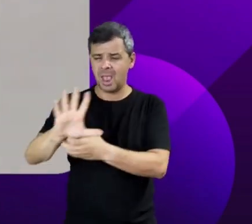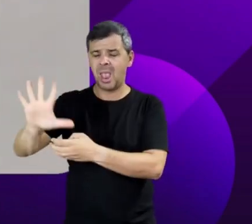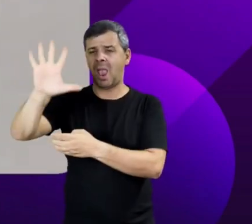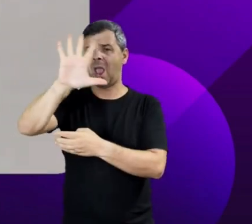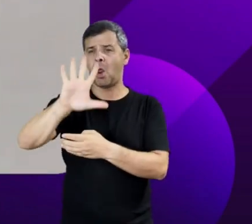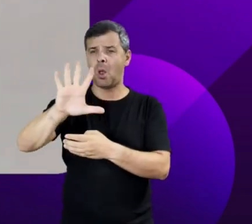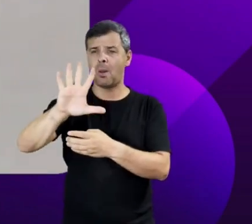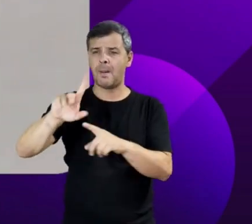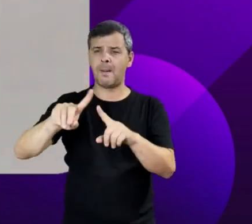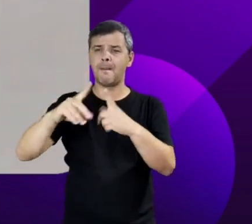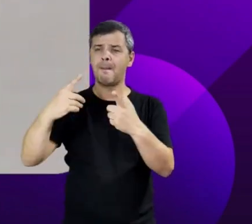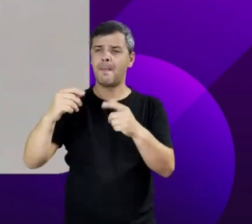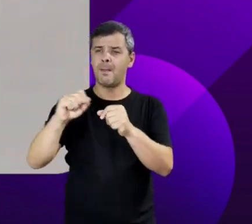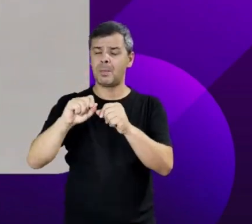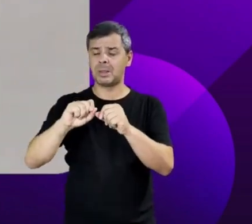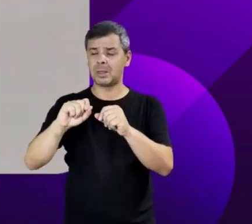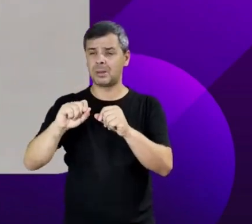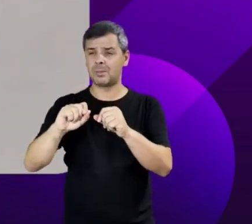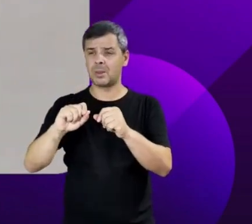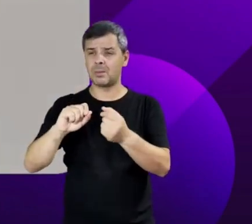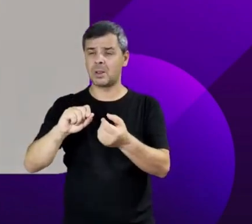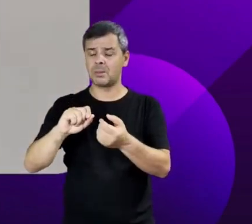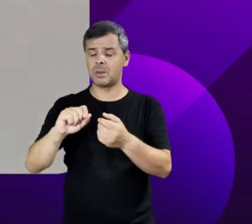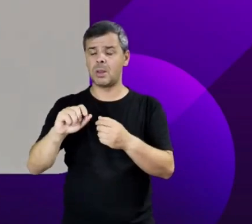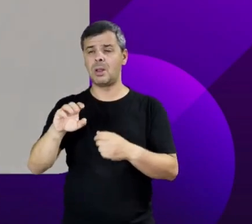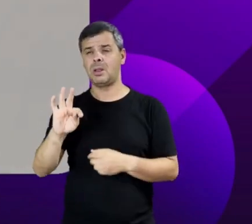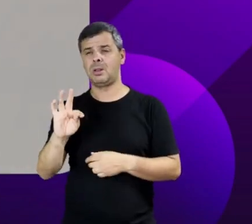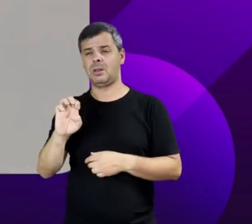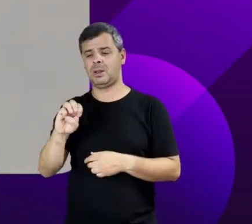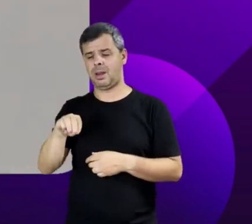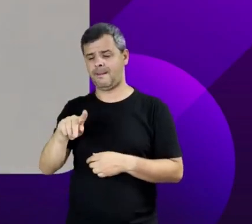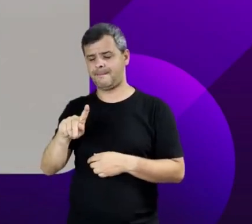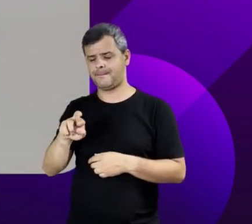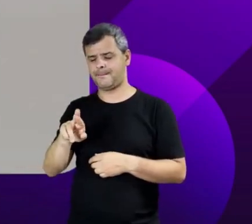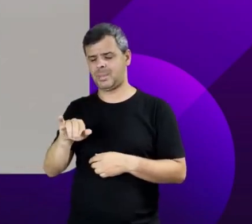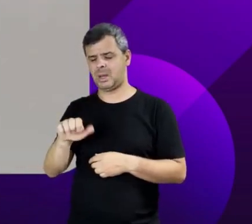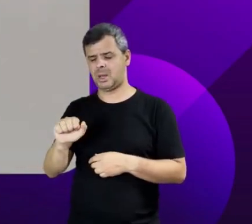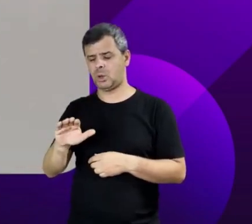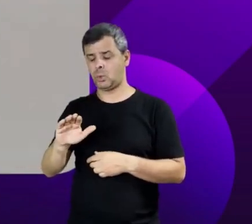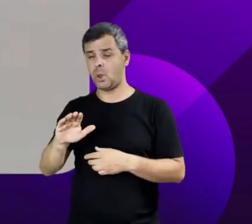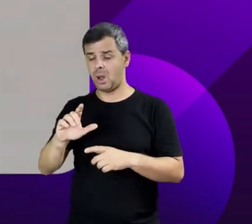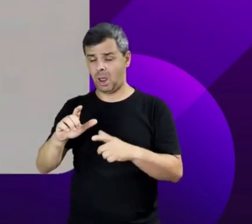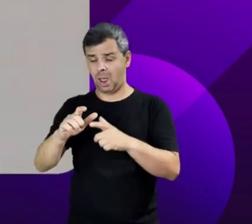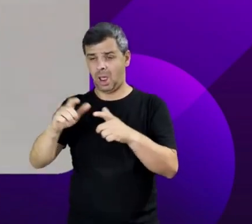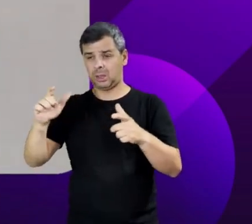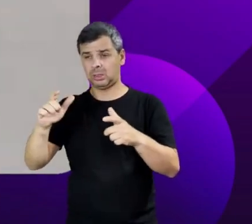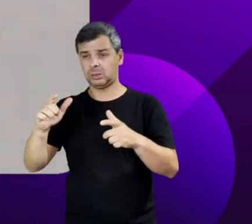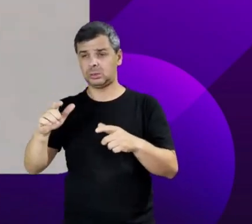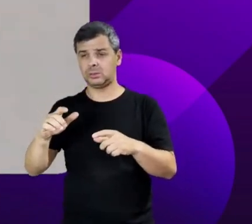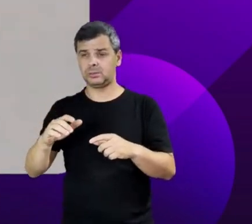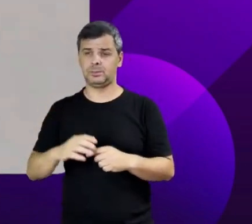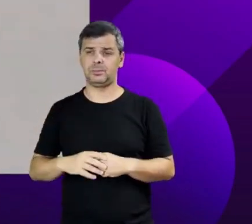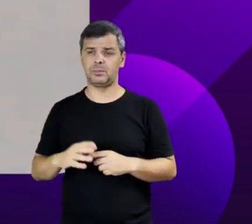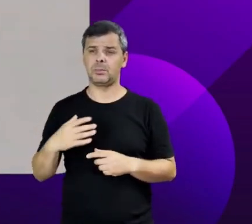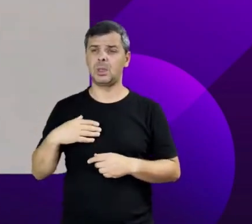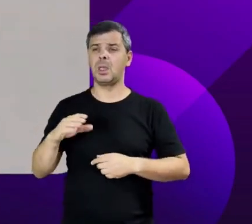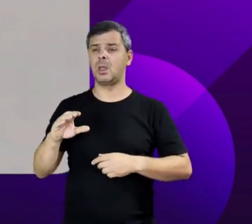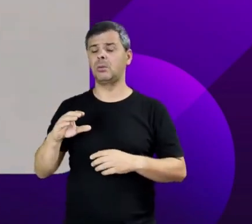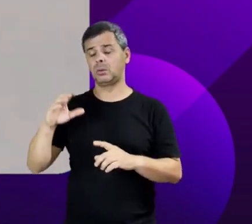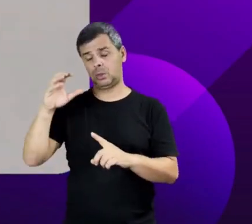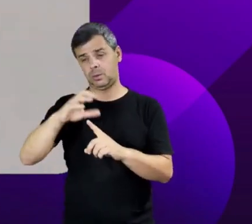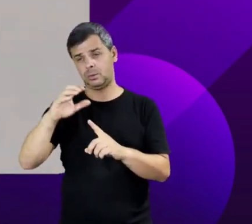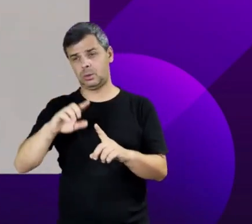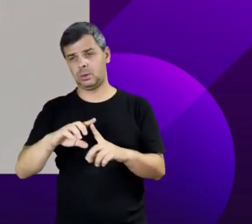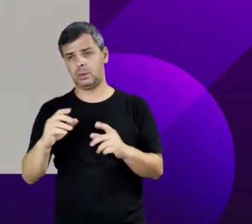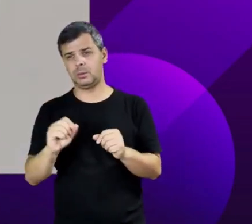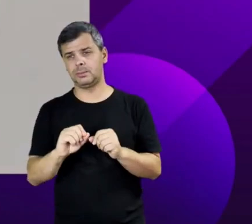por temperaturas, né, no verão europeu, temperaturas muito altas, né, que atingem, então,